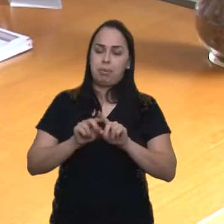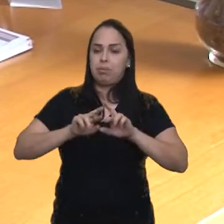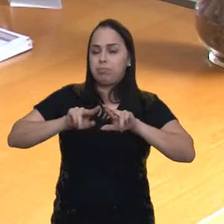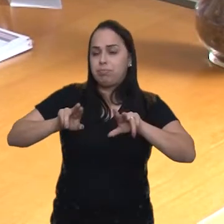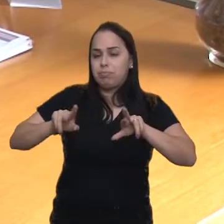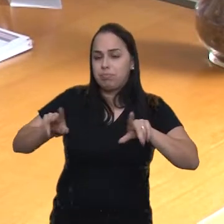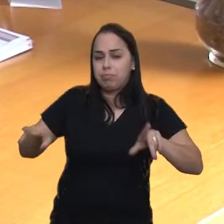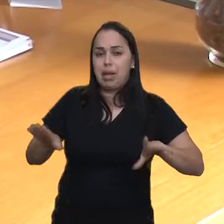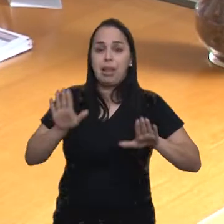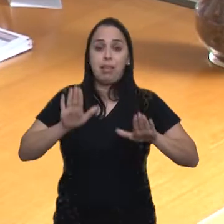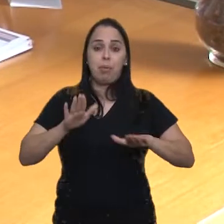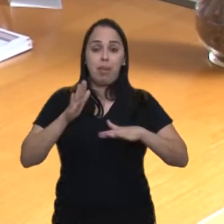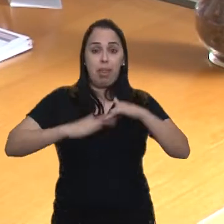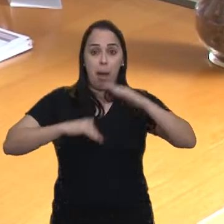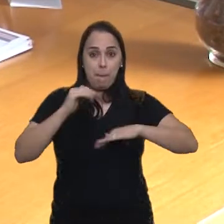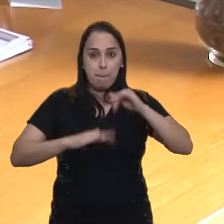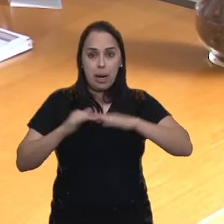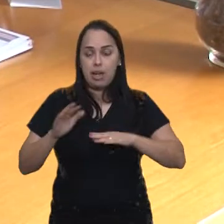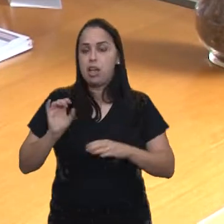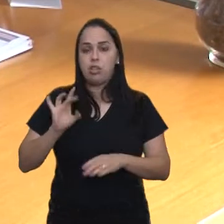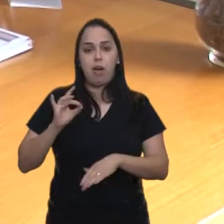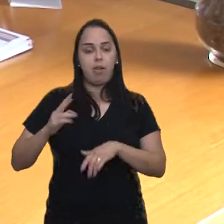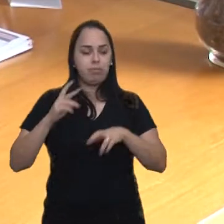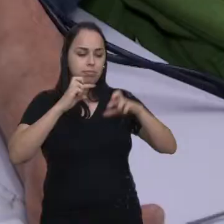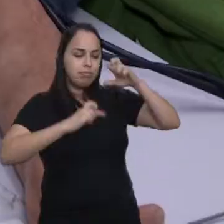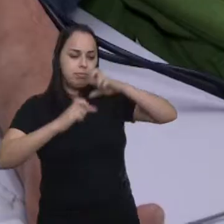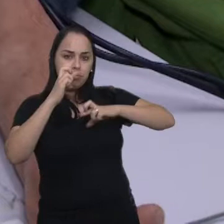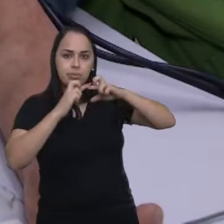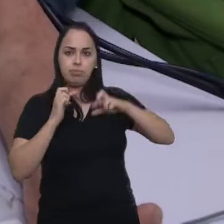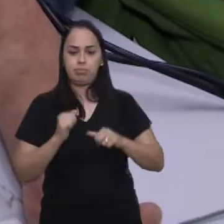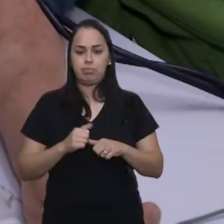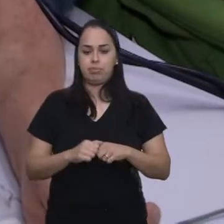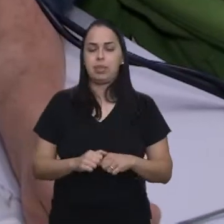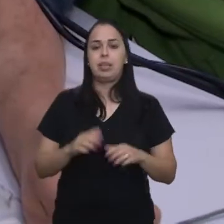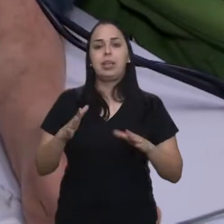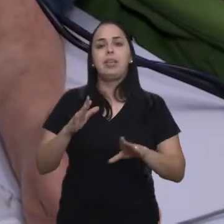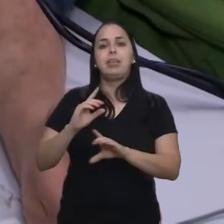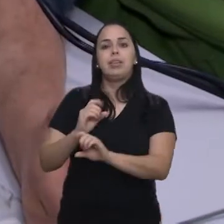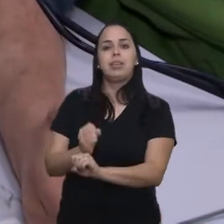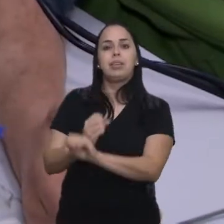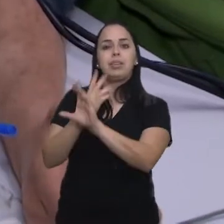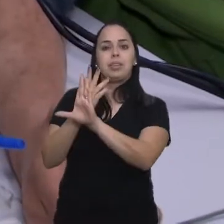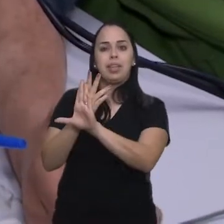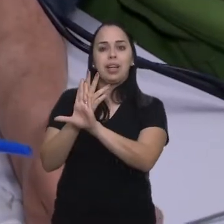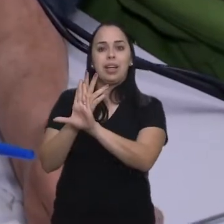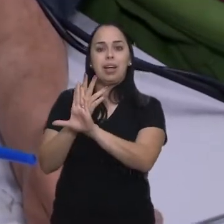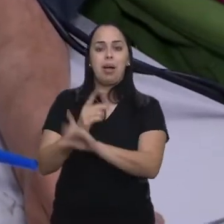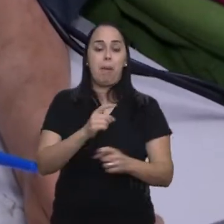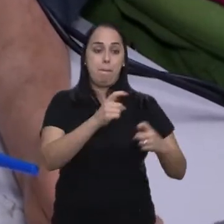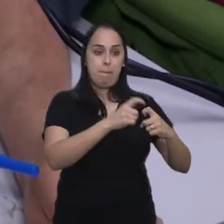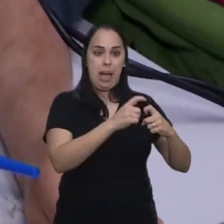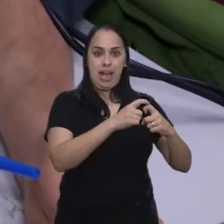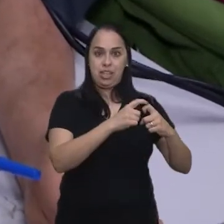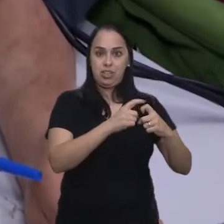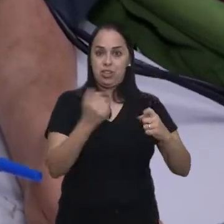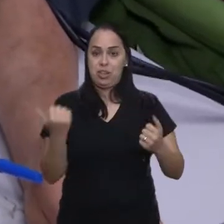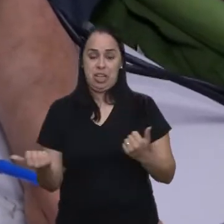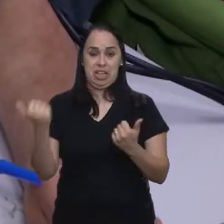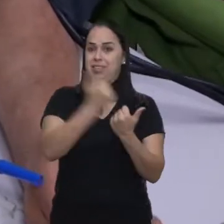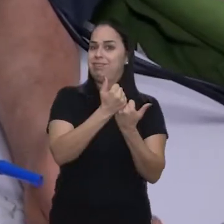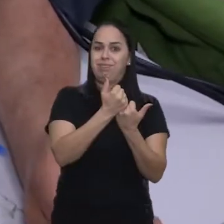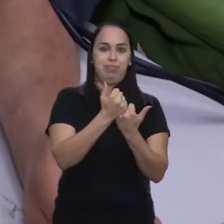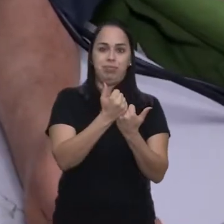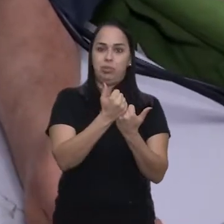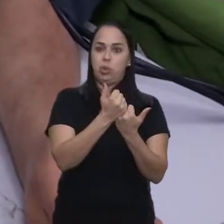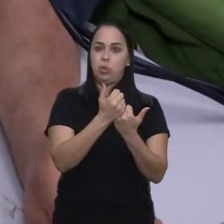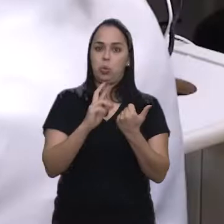outras coisas. Então, na prática, o Conselho vai fiscalizar. Vale ressaltar que a telemedicina não substituirá o profissional da